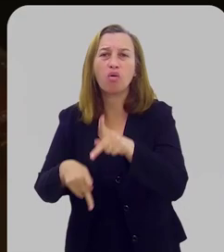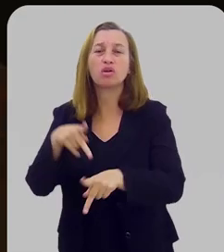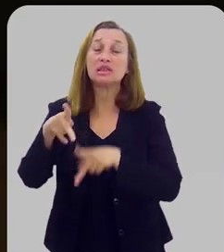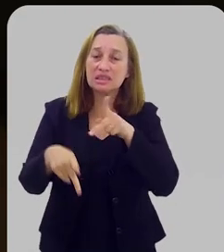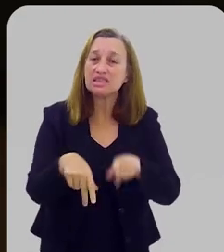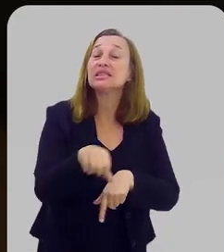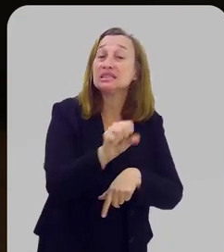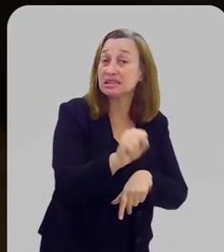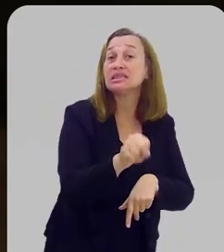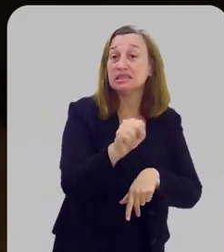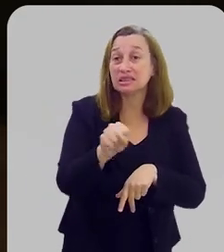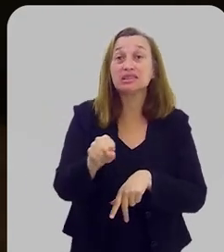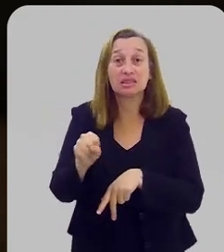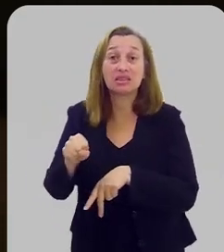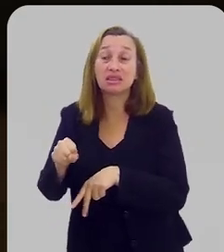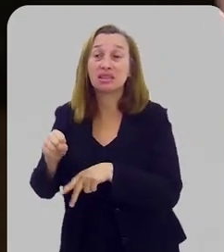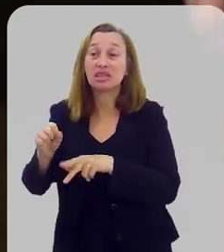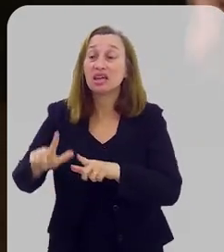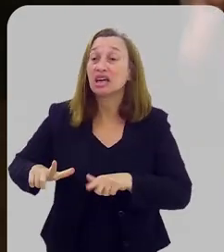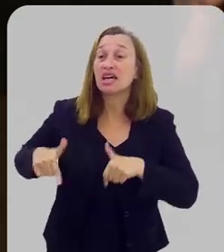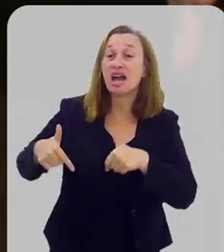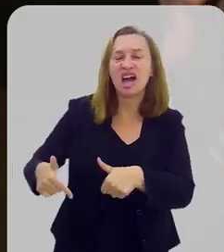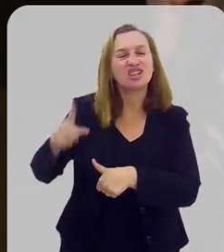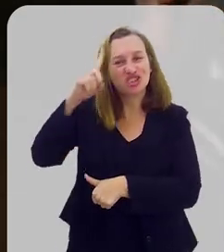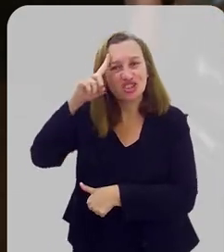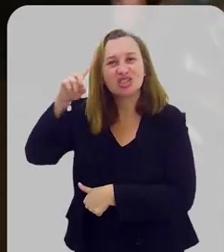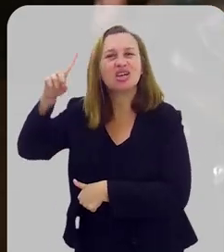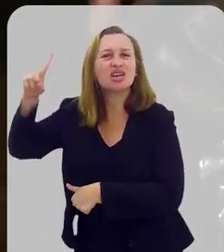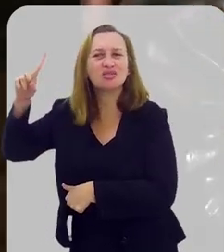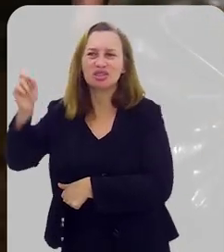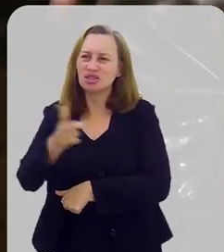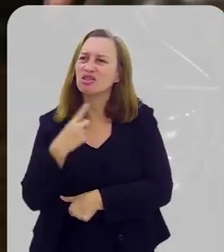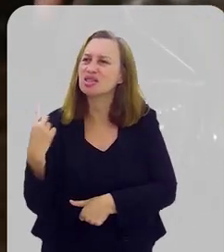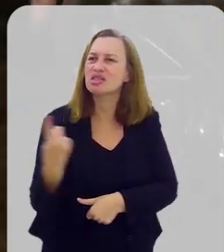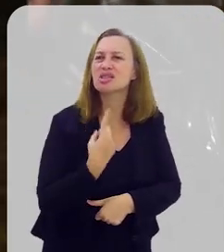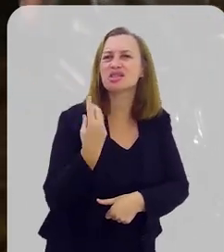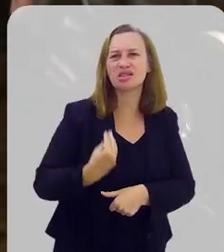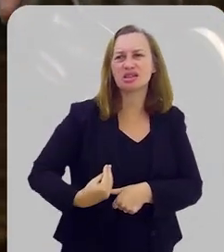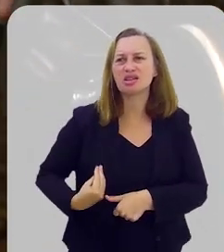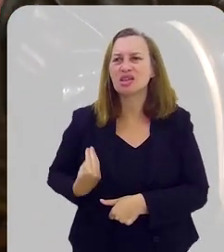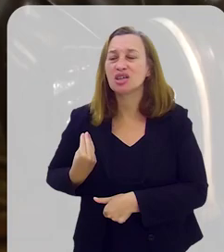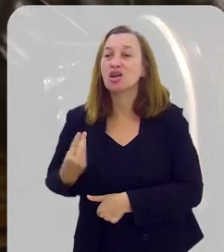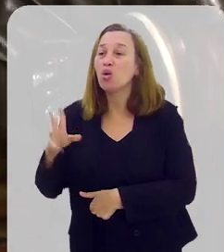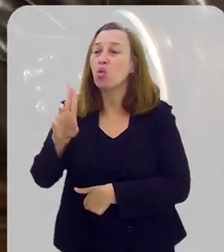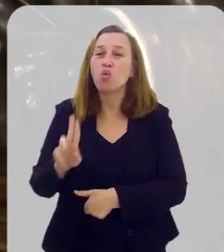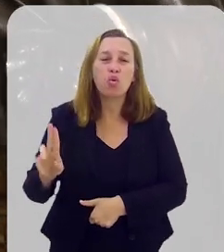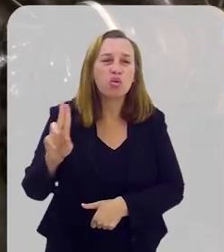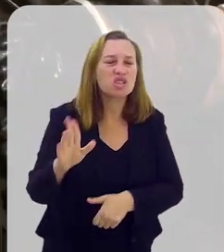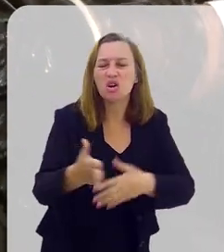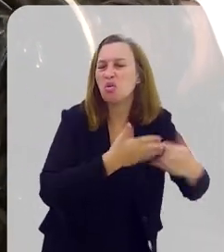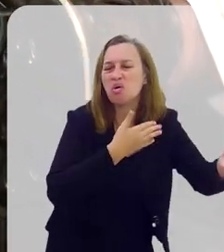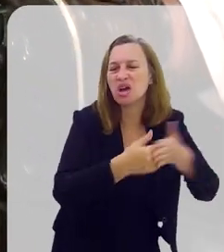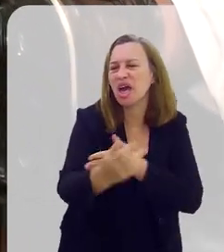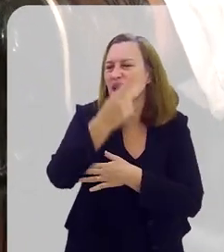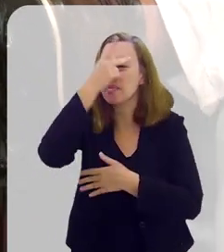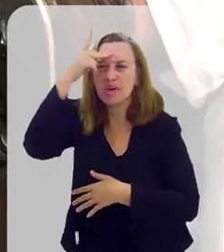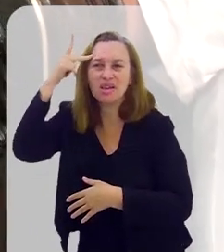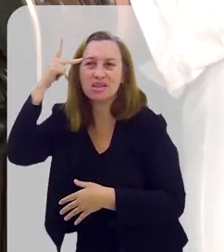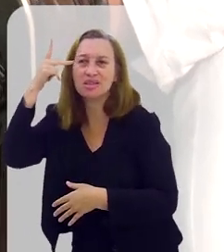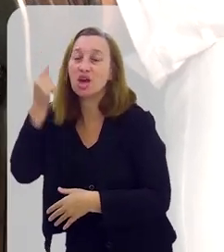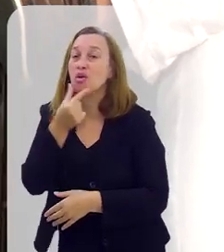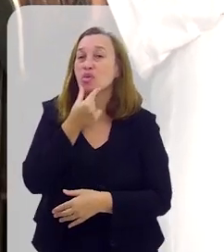multidão Ass faz usa quem ele quer